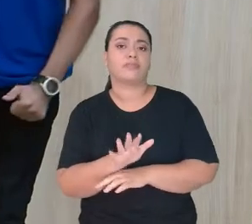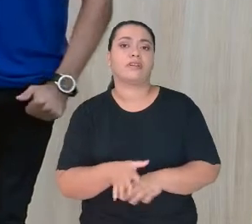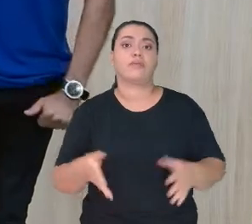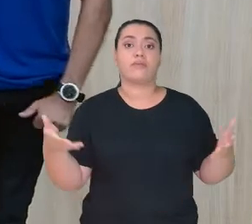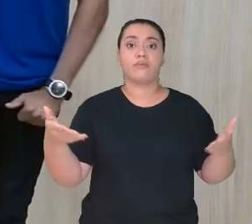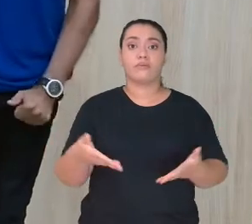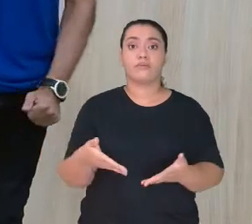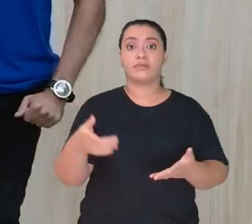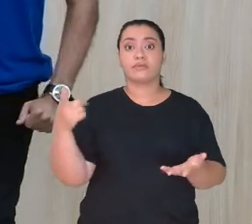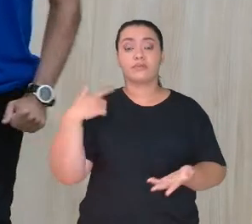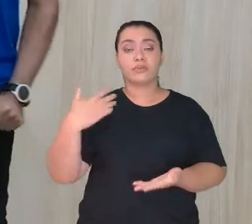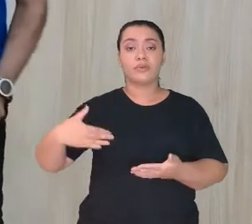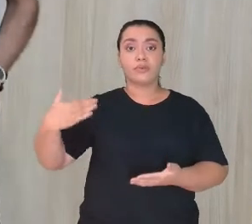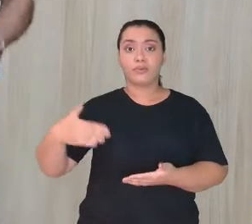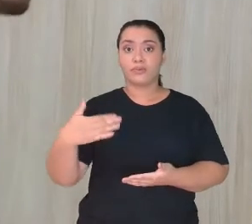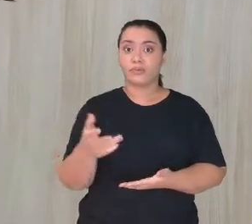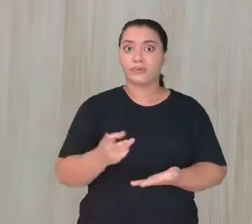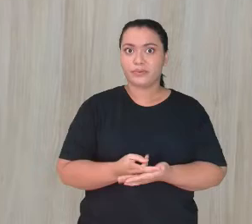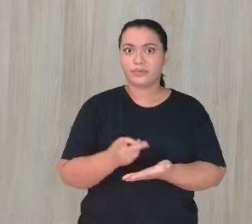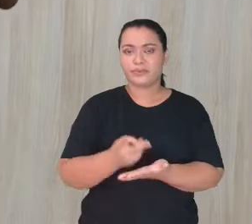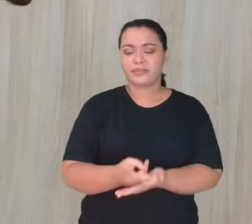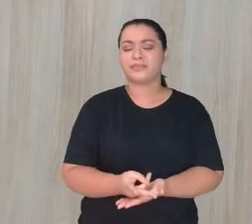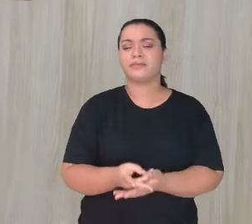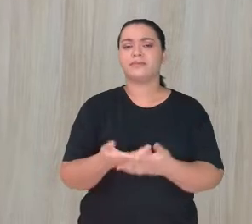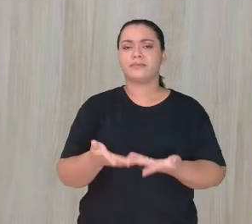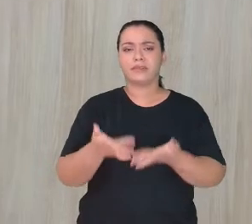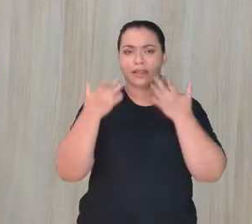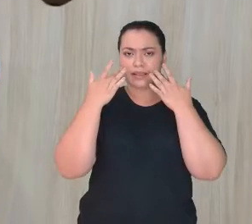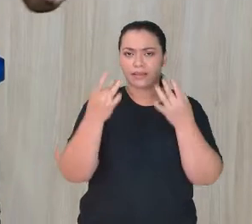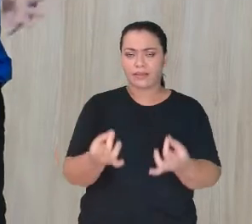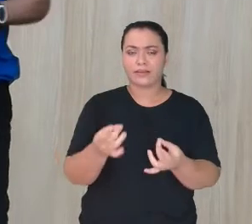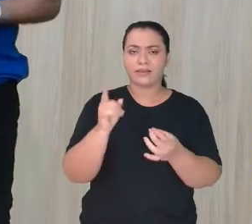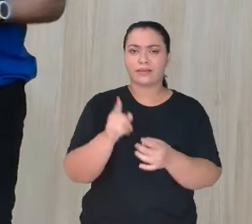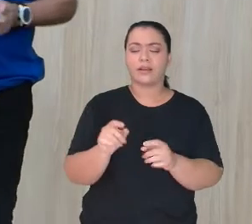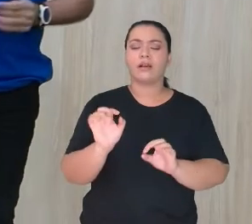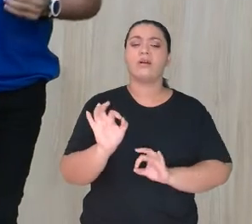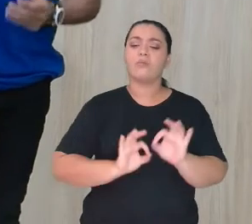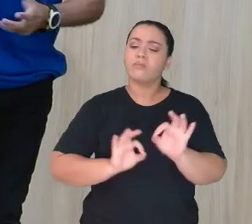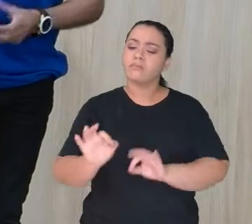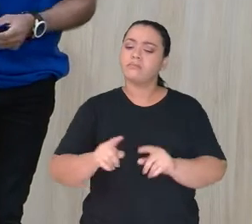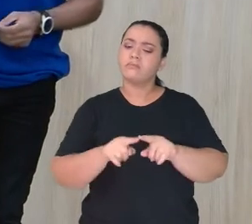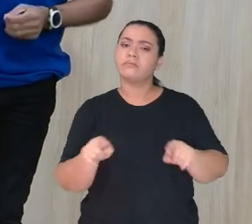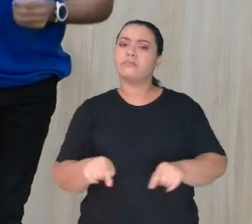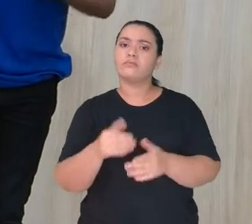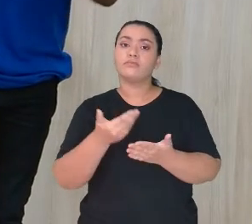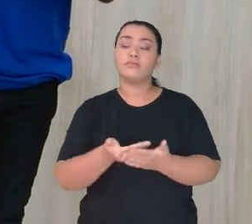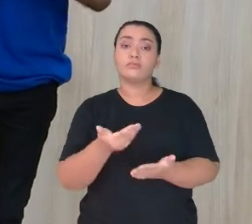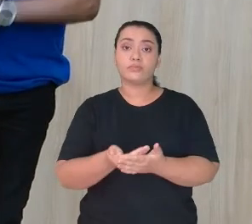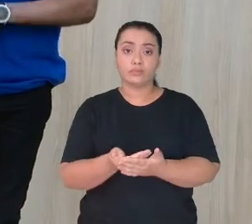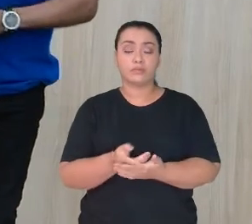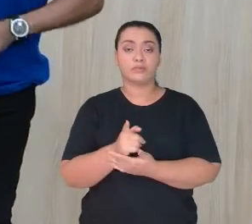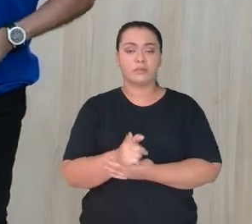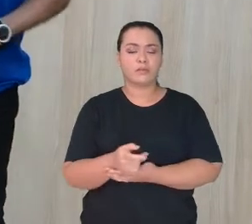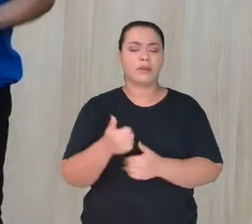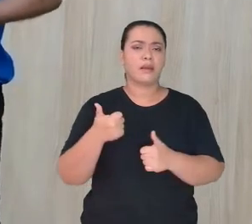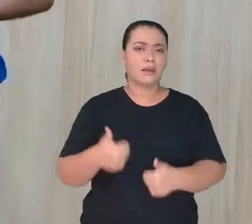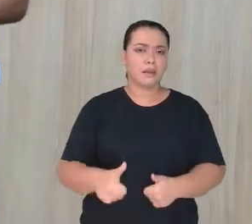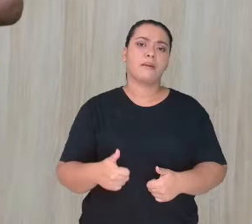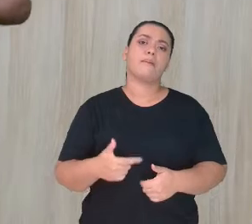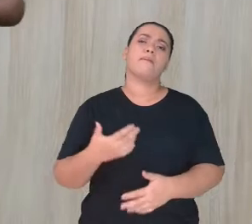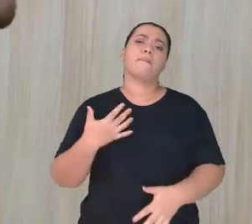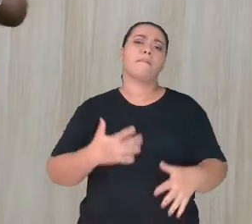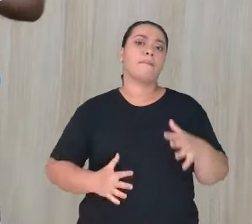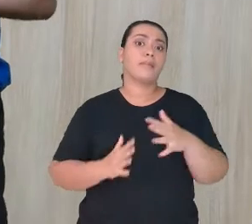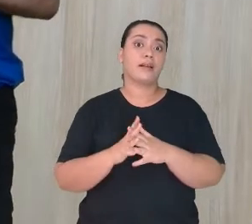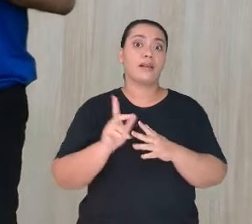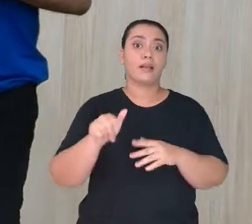dar continuidade a essa aula. Então fica ligadinho, reserva o teu ambiente de estudo para que você esteja aí fera nesse tópico